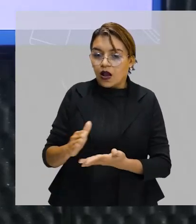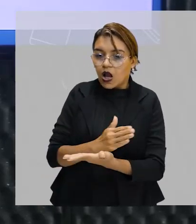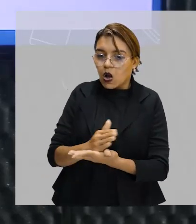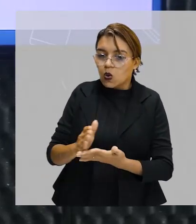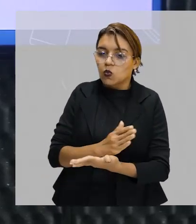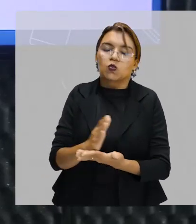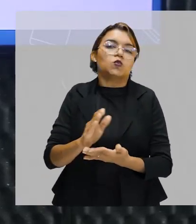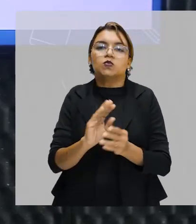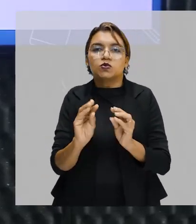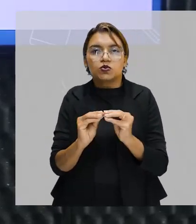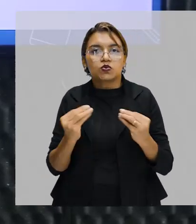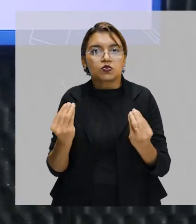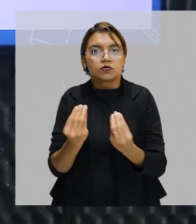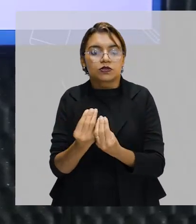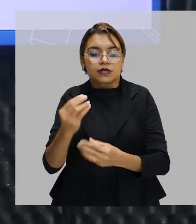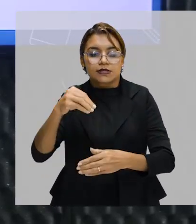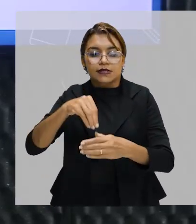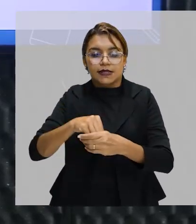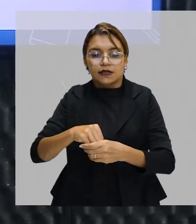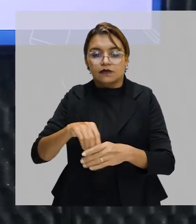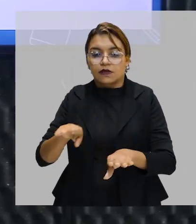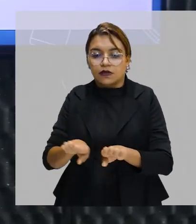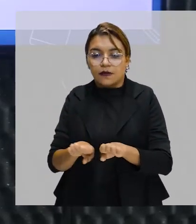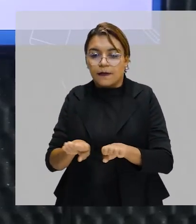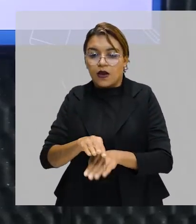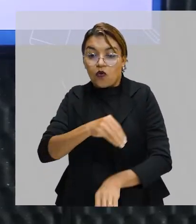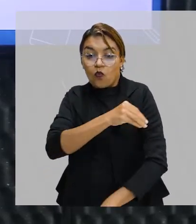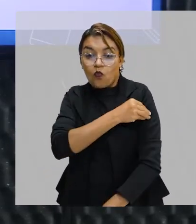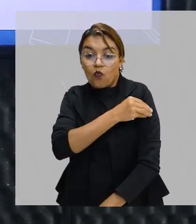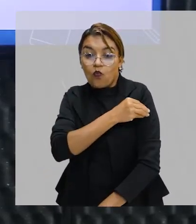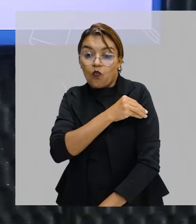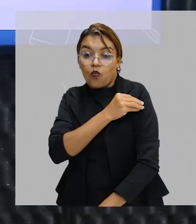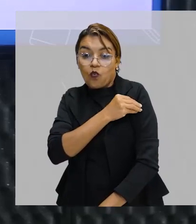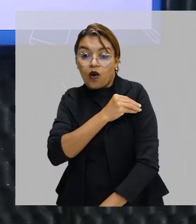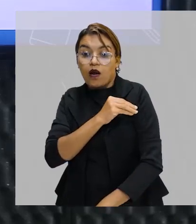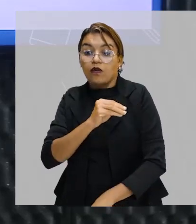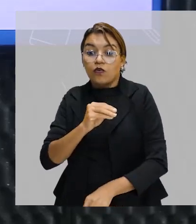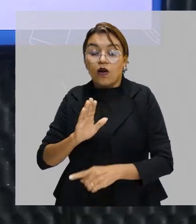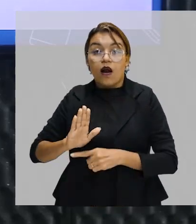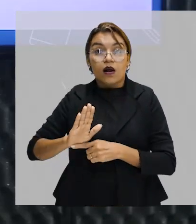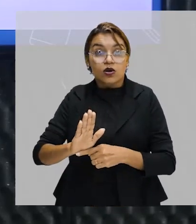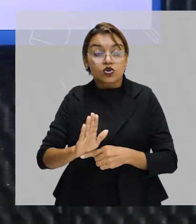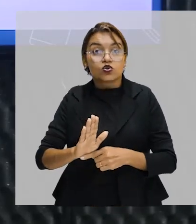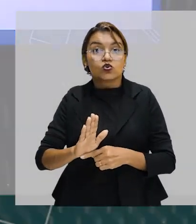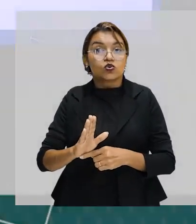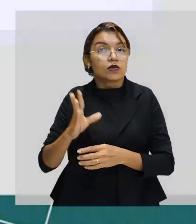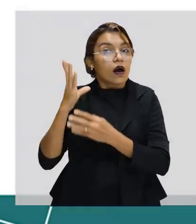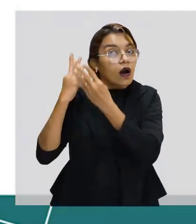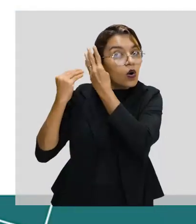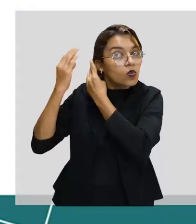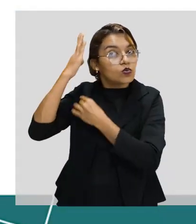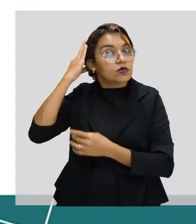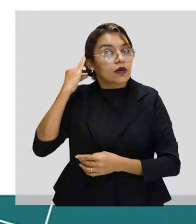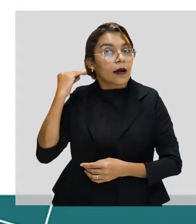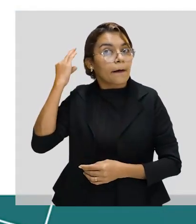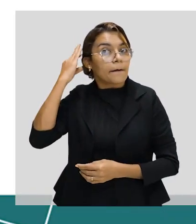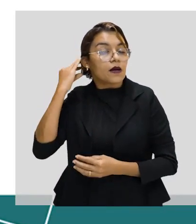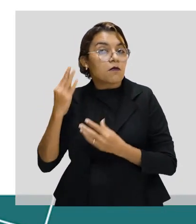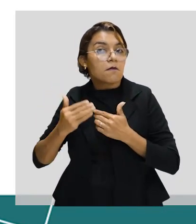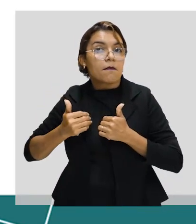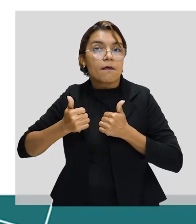age como um emoliente, responsável por condicionar os fios, certo?